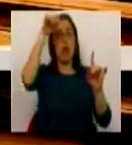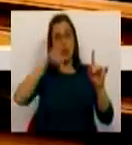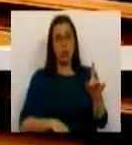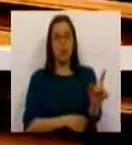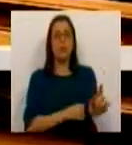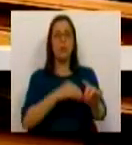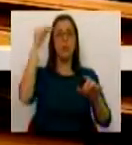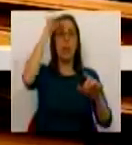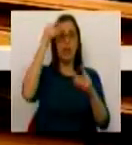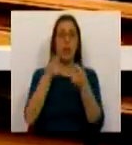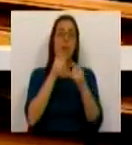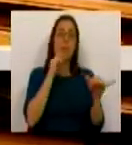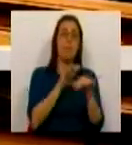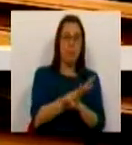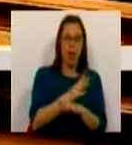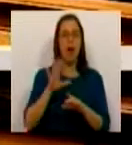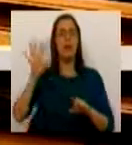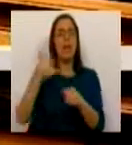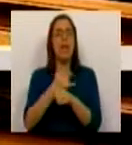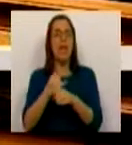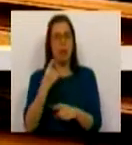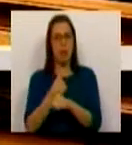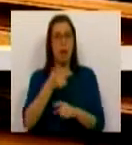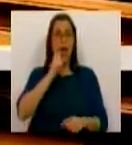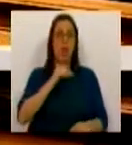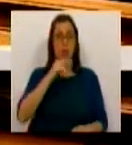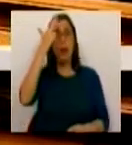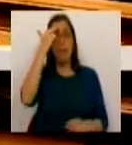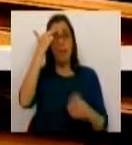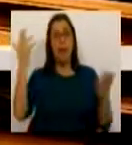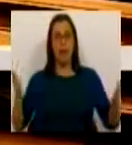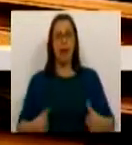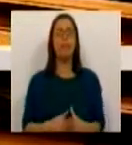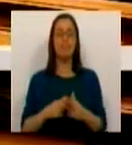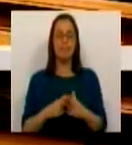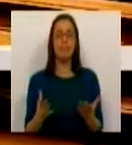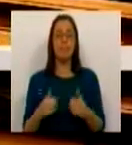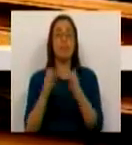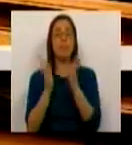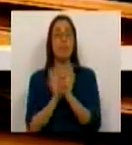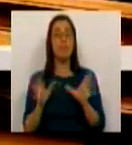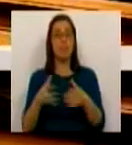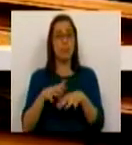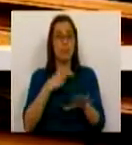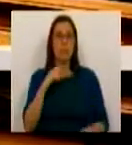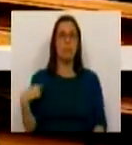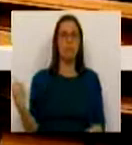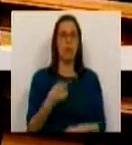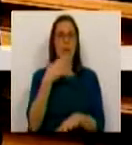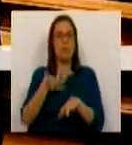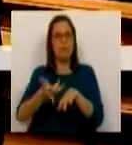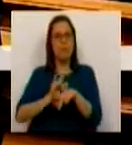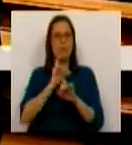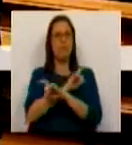sul, do interior ao litoral e nas regiões autónomas dos Açores e da Madeira. Pelo que todas as bancadas estão